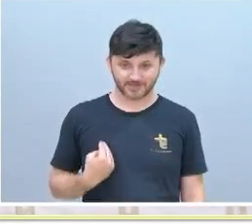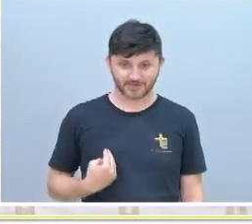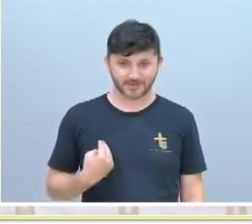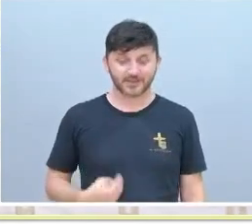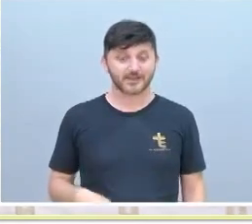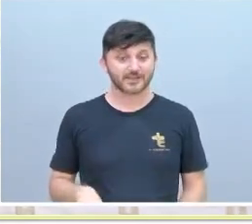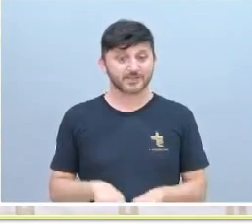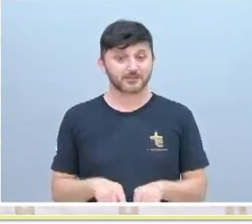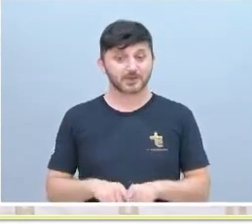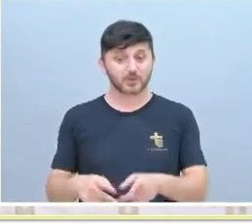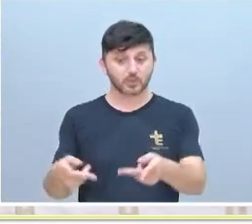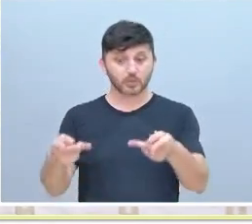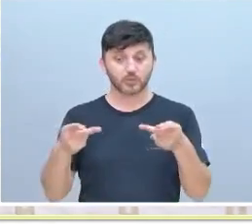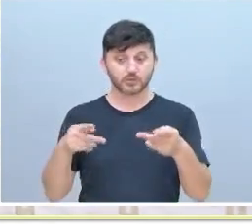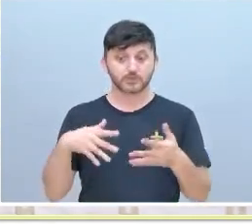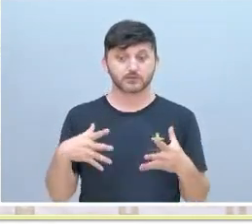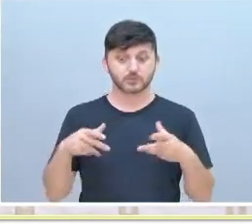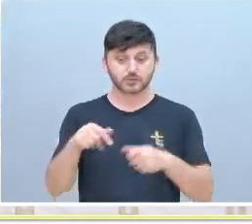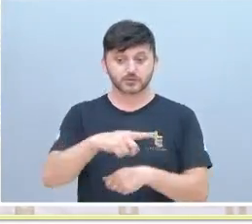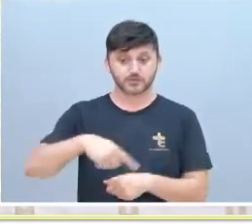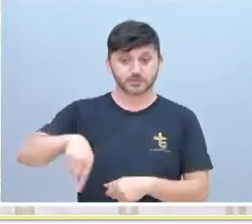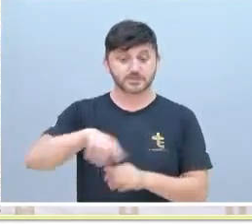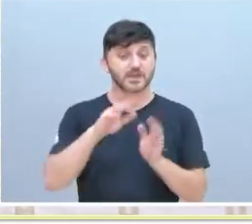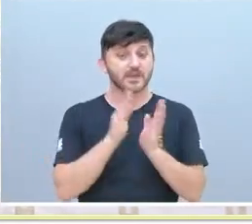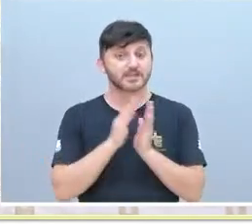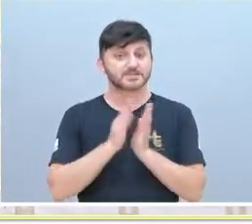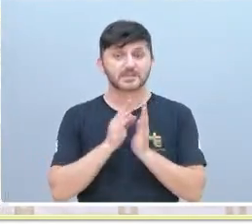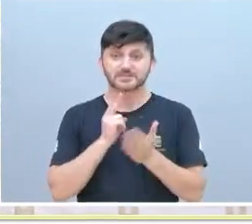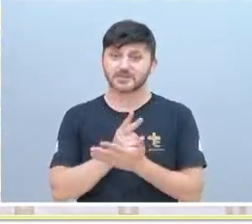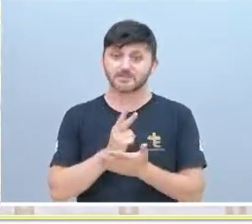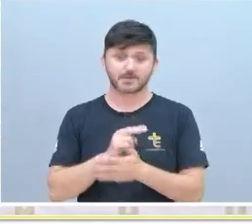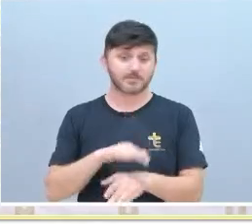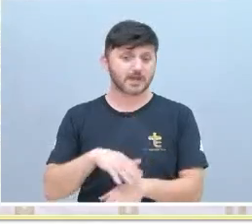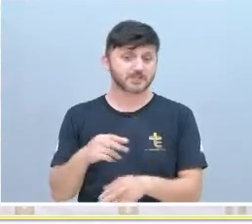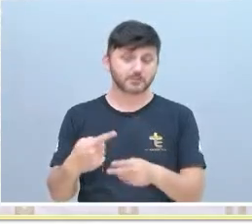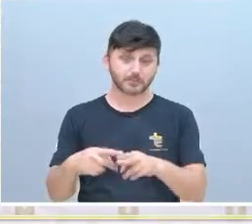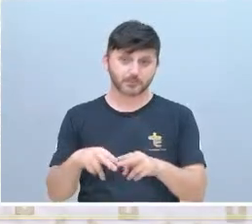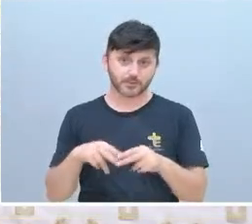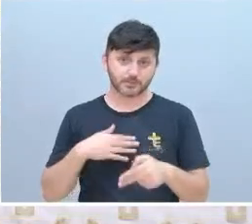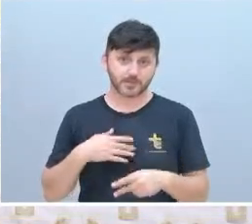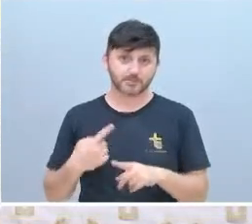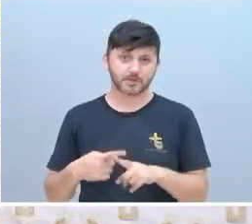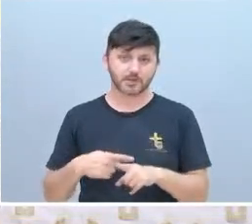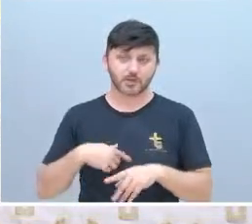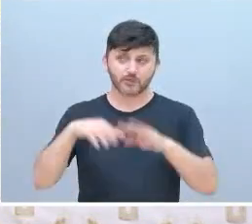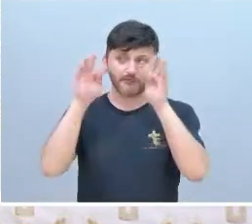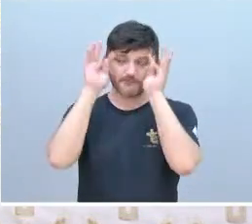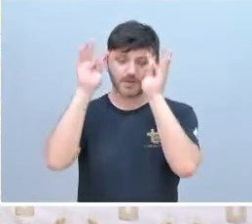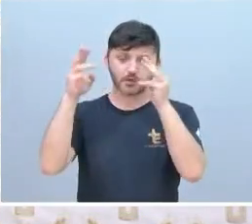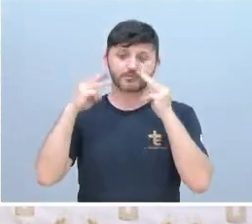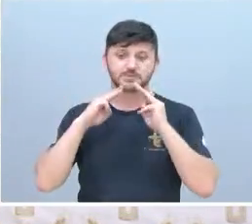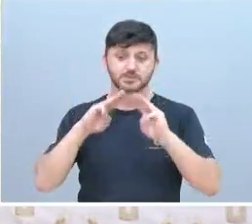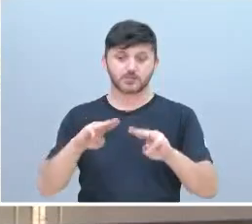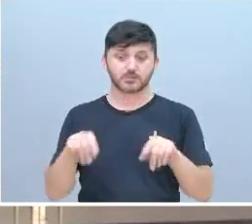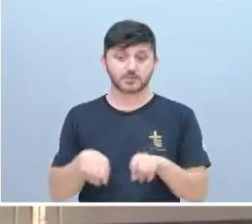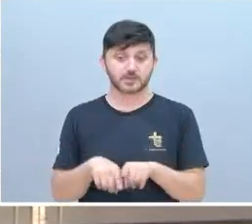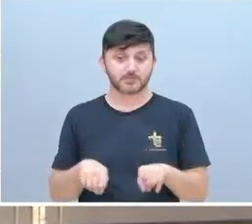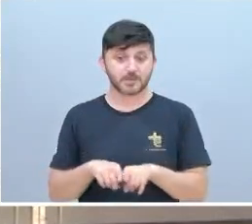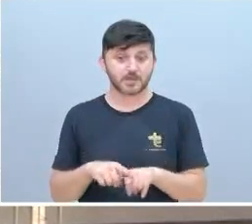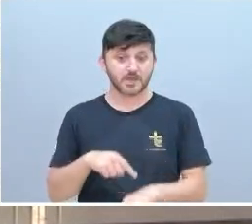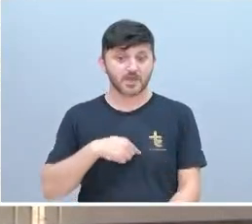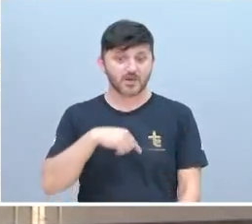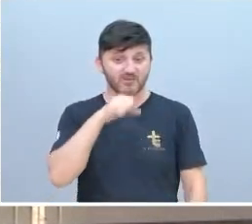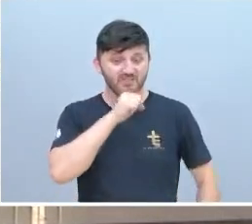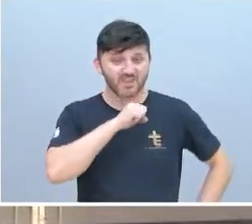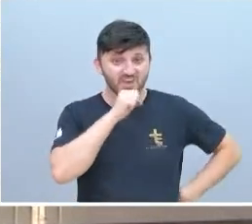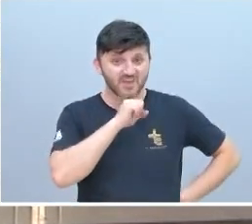E convido-os a rezarem sempre por mim, para que eu seja fiel na missão. E olha, ficando velho, né?